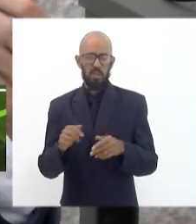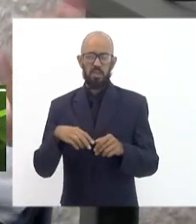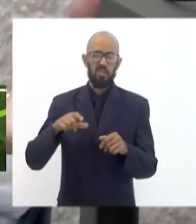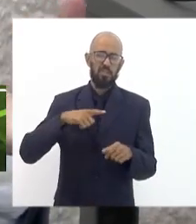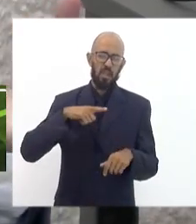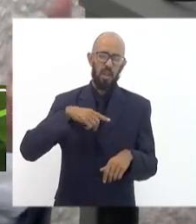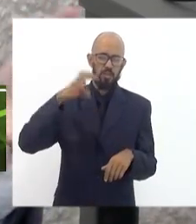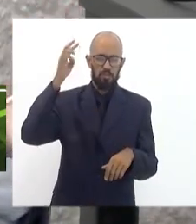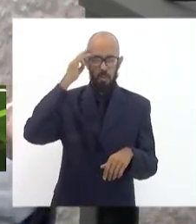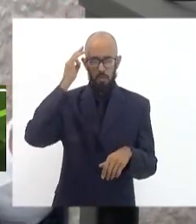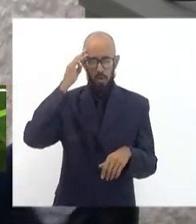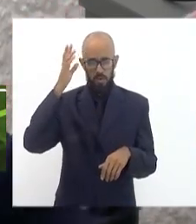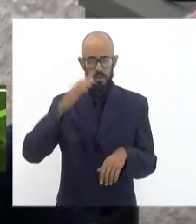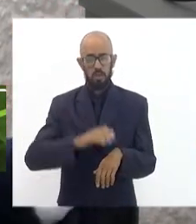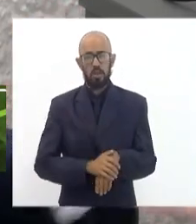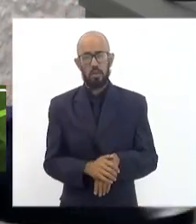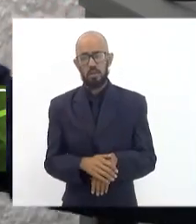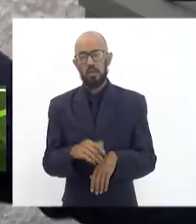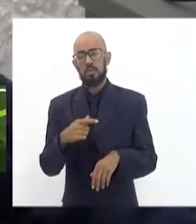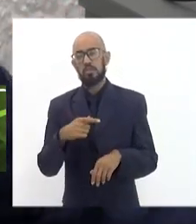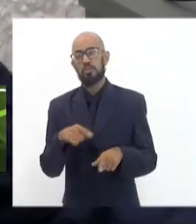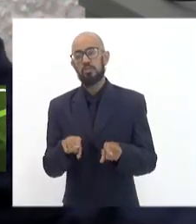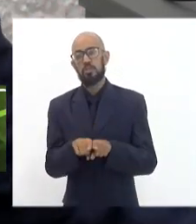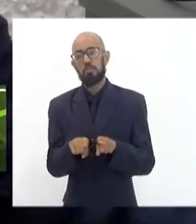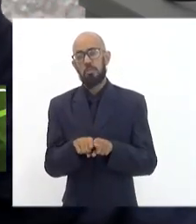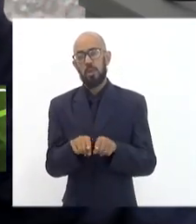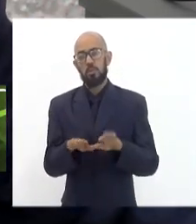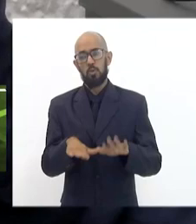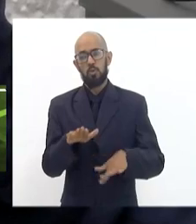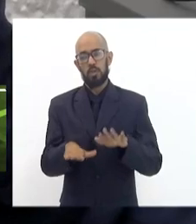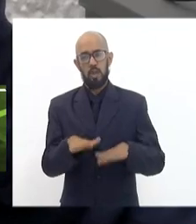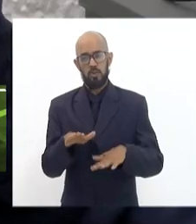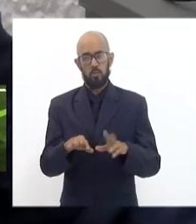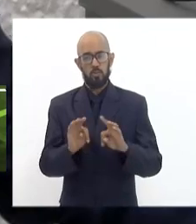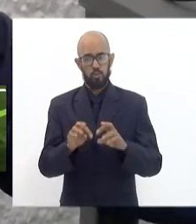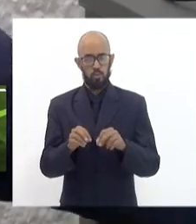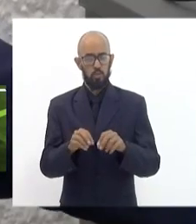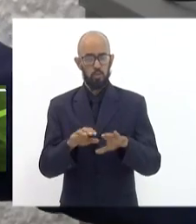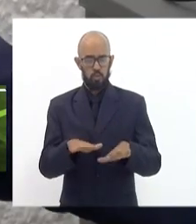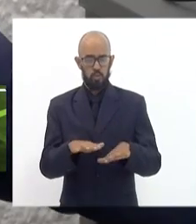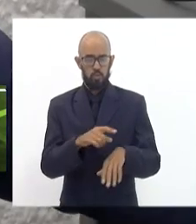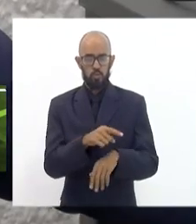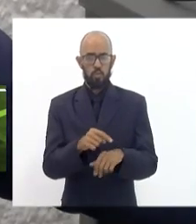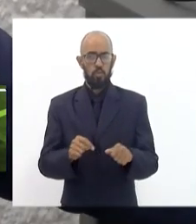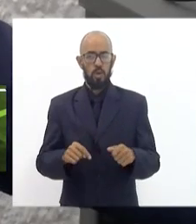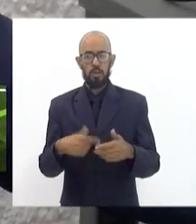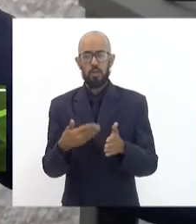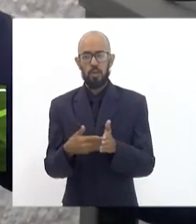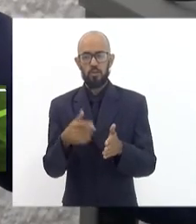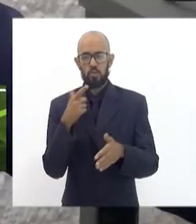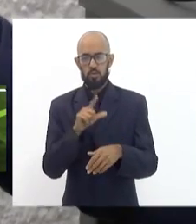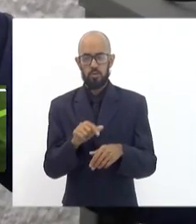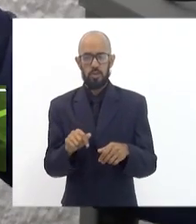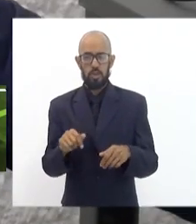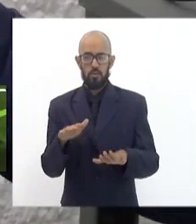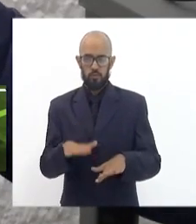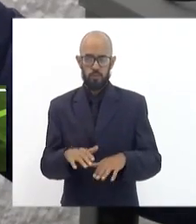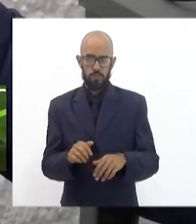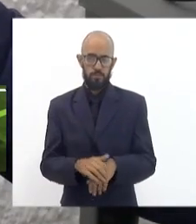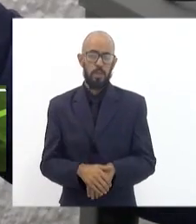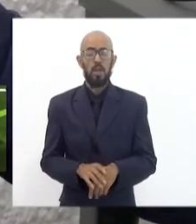muitas memórias e nós também estamos cuidado tomando cuidado com essas memórias também até a gente ter efetivação em relação à